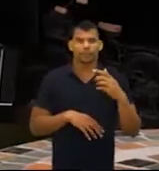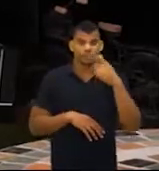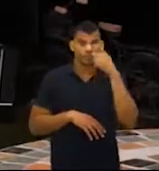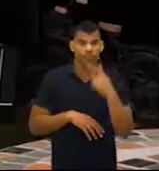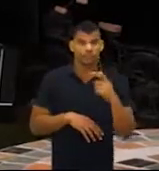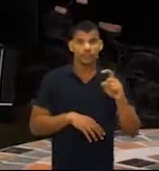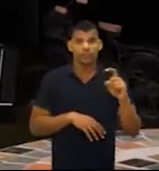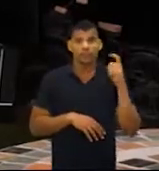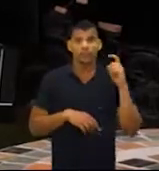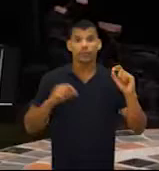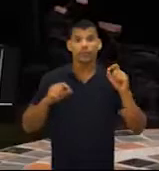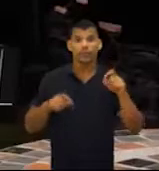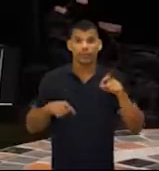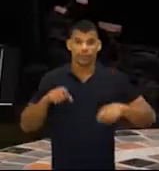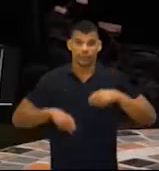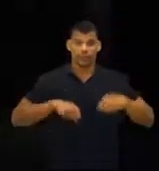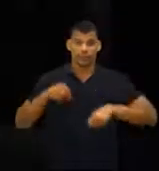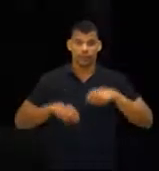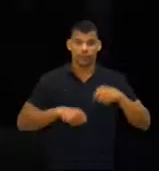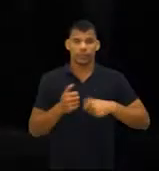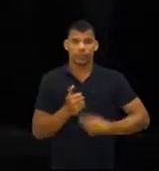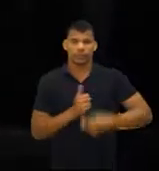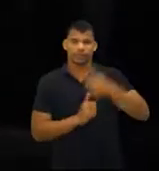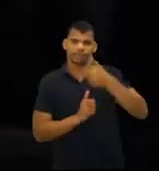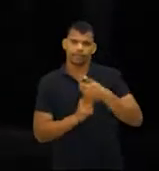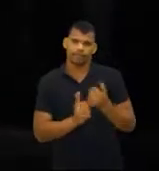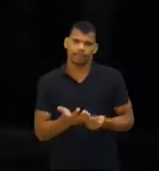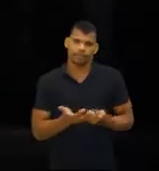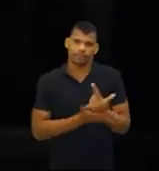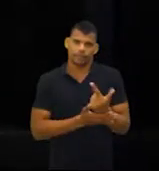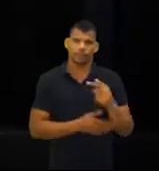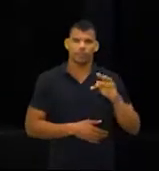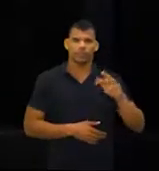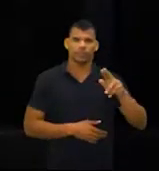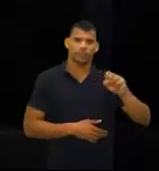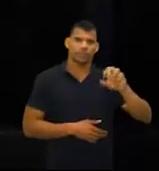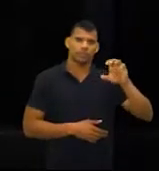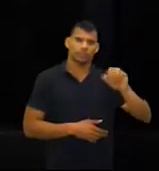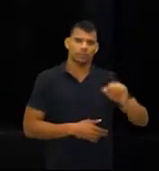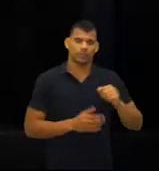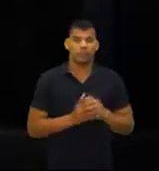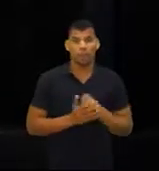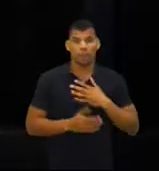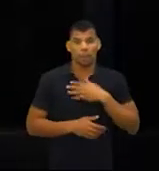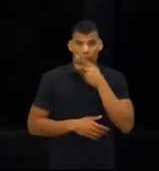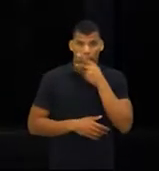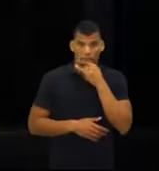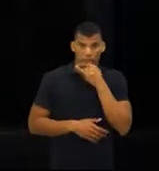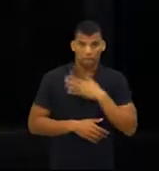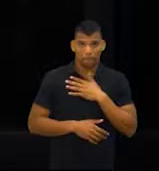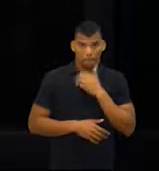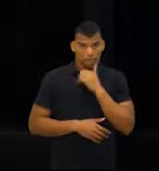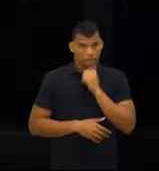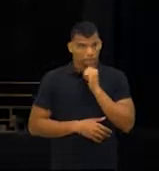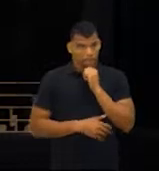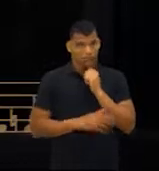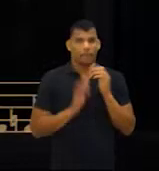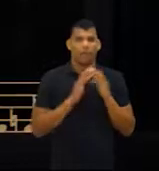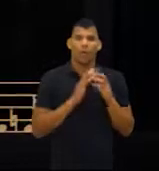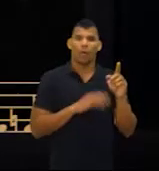e passei a ter dinheiro para um Fusca. Meus pais já moravam em Brasília, eu estava desligado deles. E foi ótimo comprar